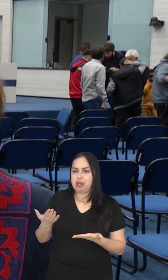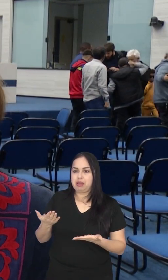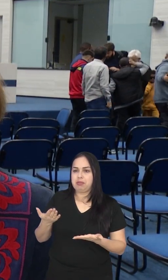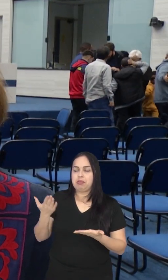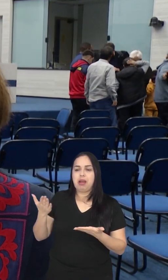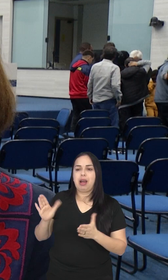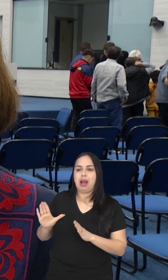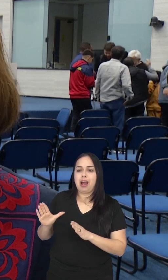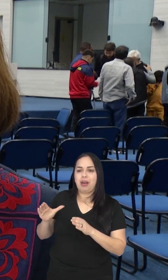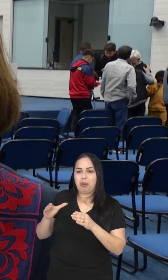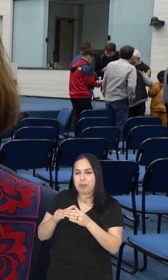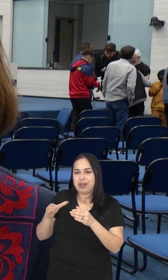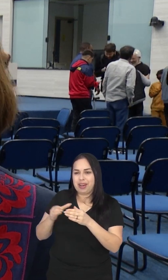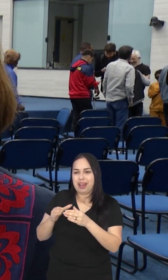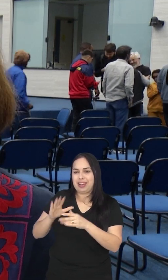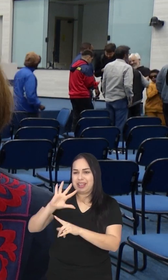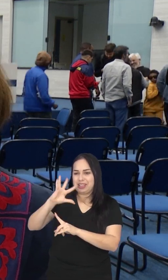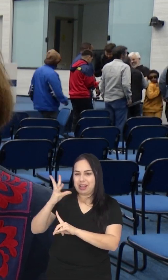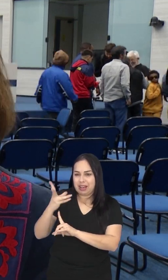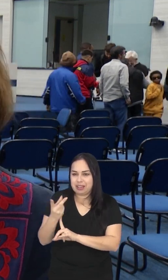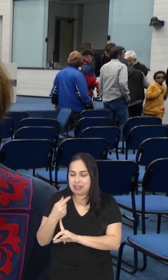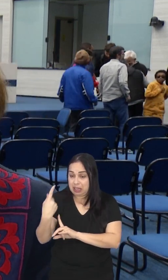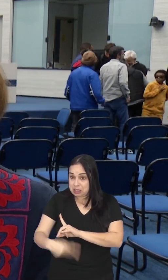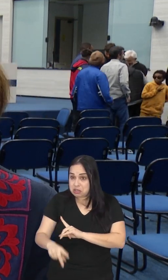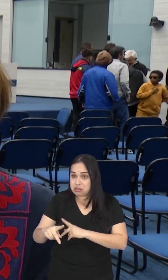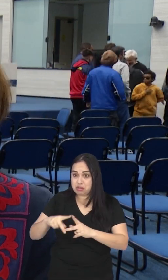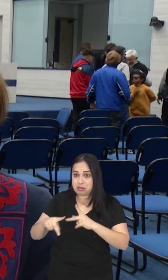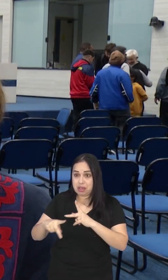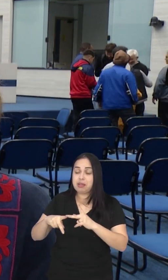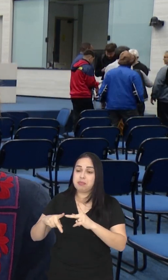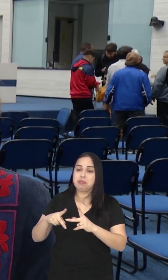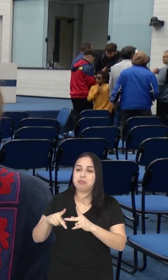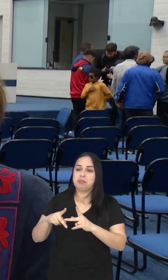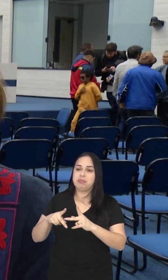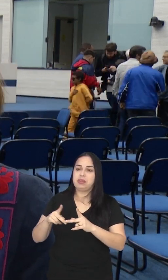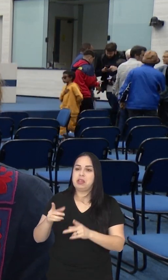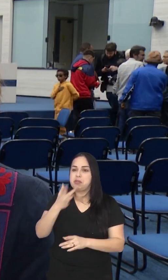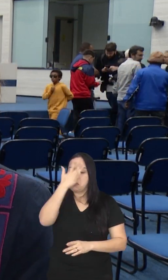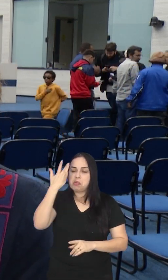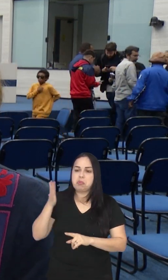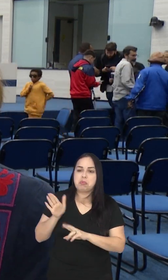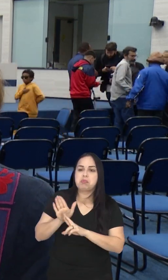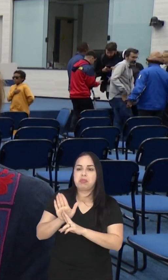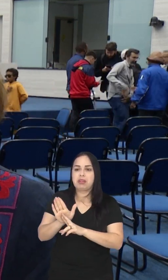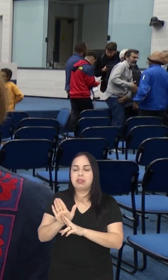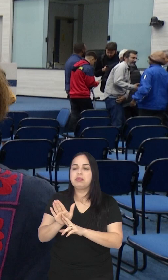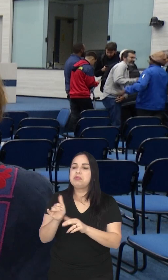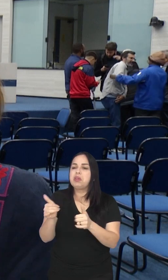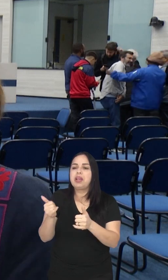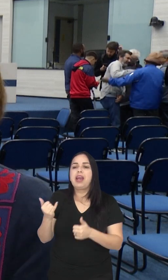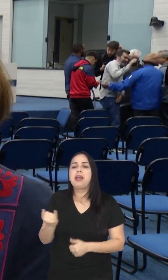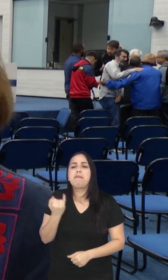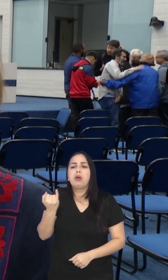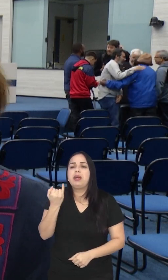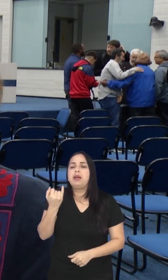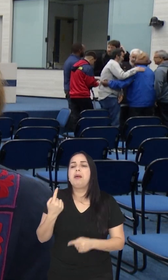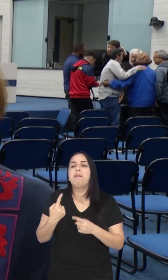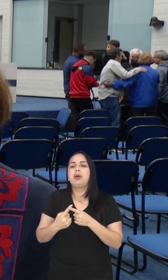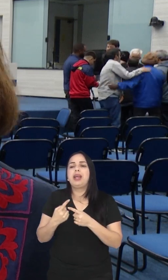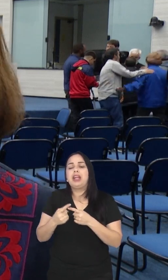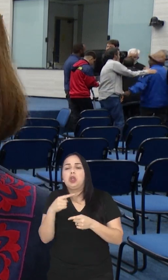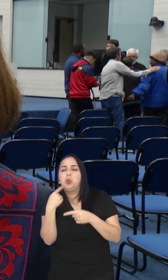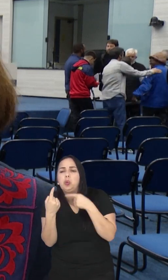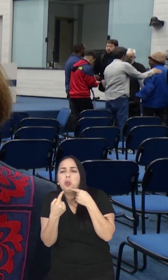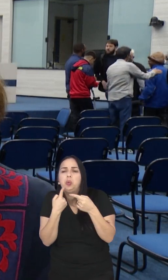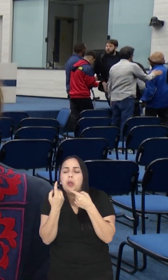representada aqui pela comunidade artística de São José e ela foi fundamental Porque Tirou as dúvidas